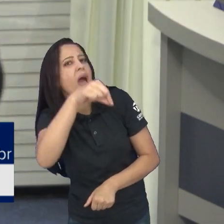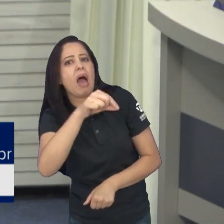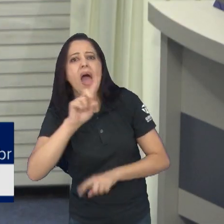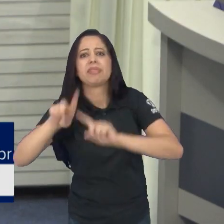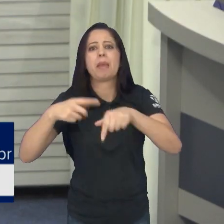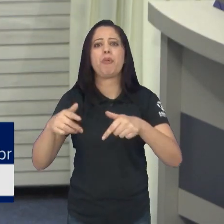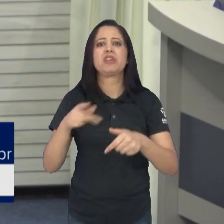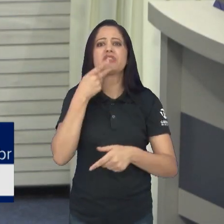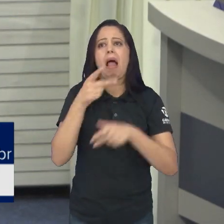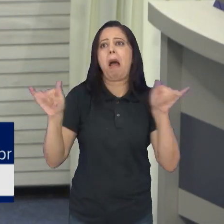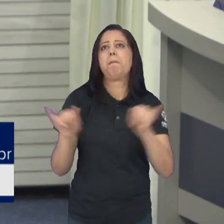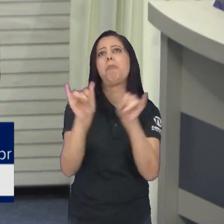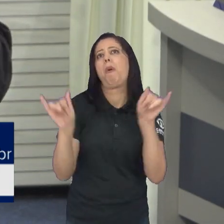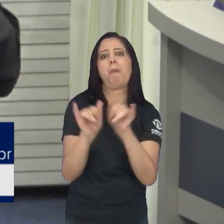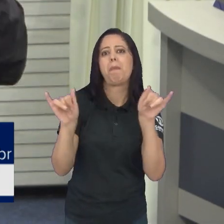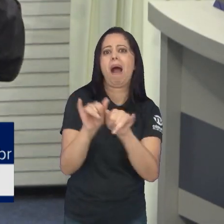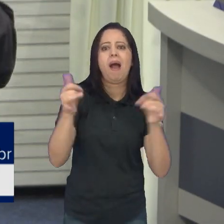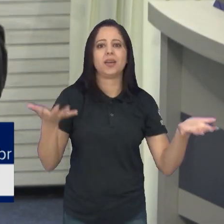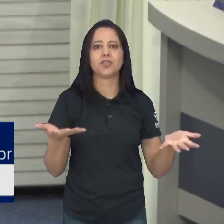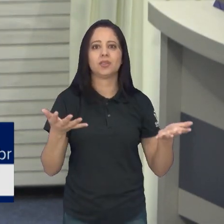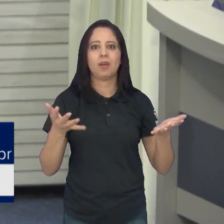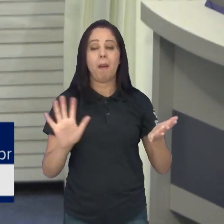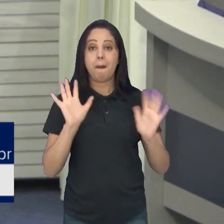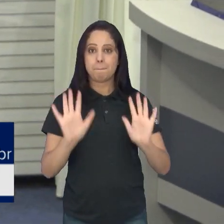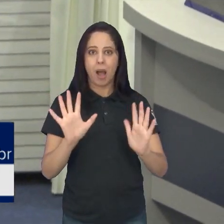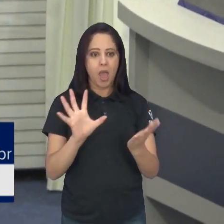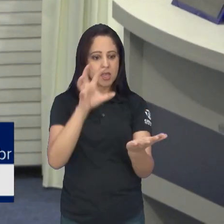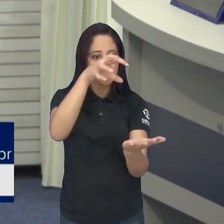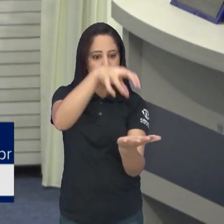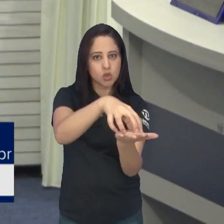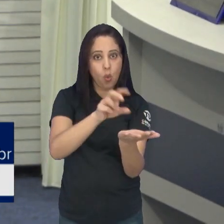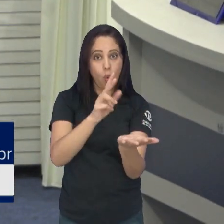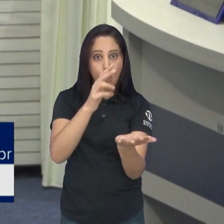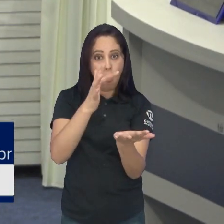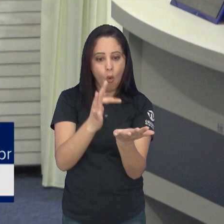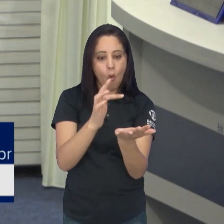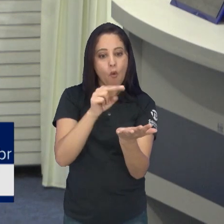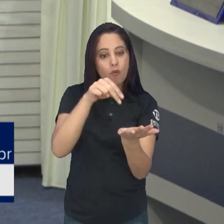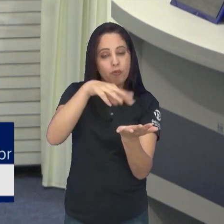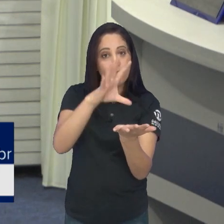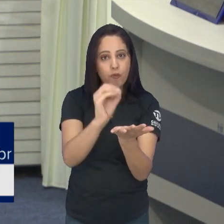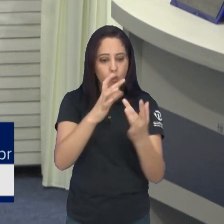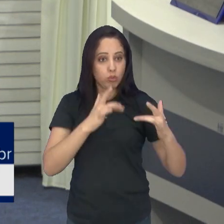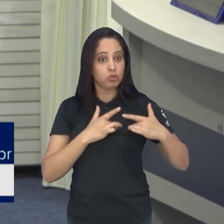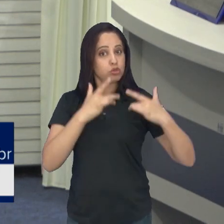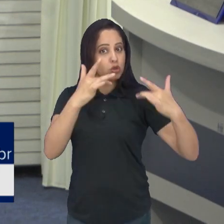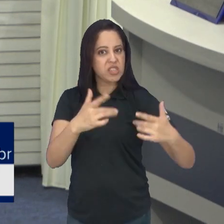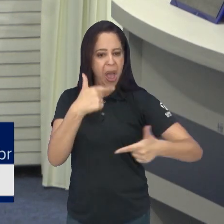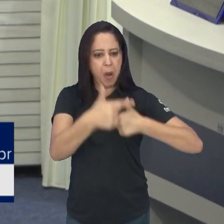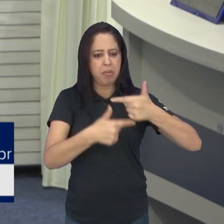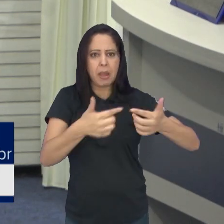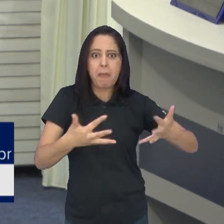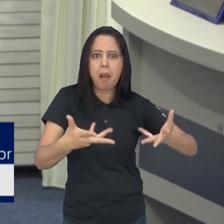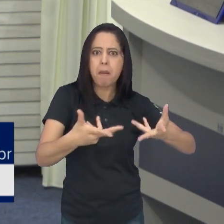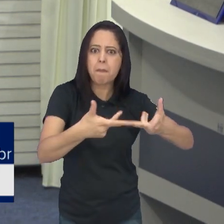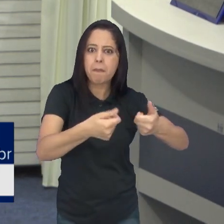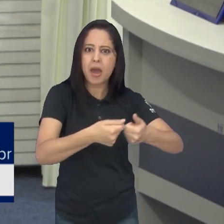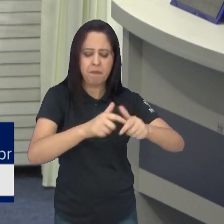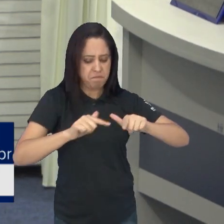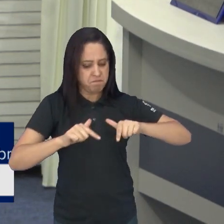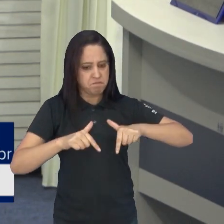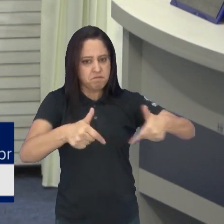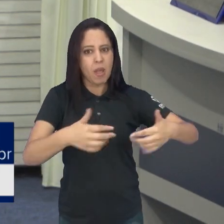Fundo Social, que faz um trabalho belíssimo na nossa cidade. O trabalho que esse Fundo Social faz, né, as